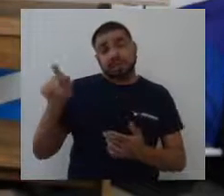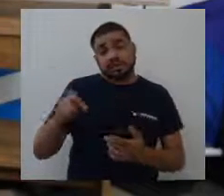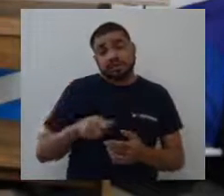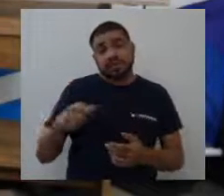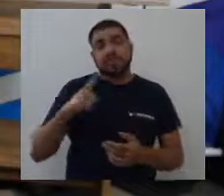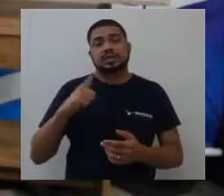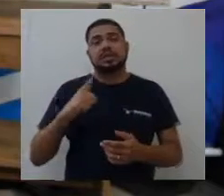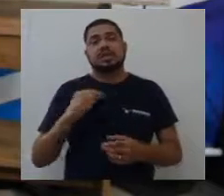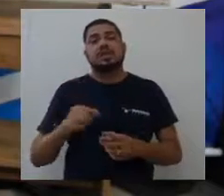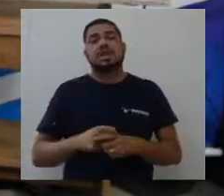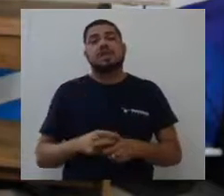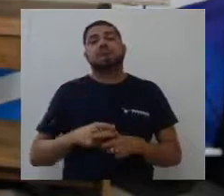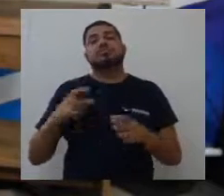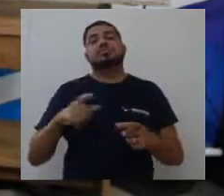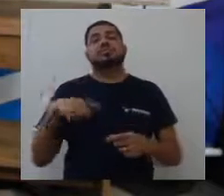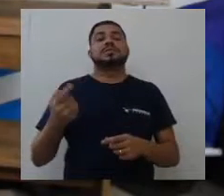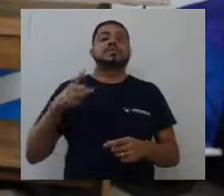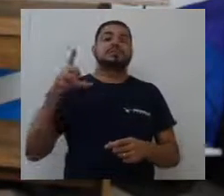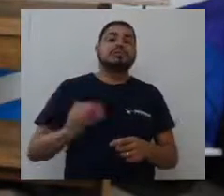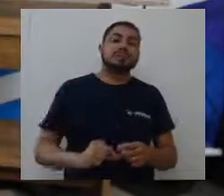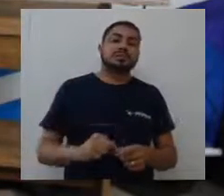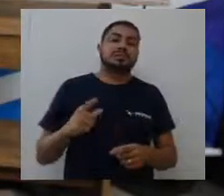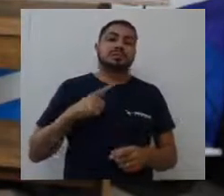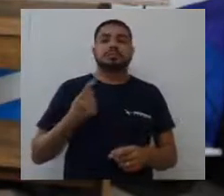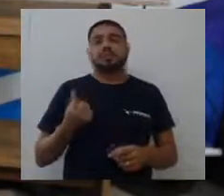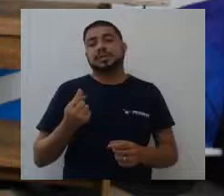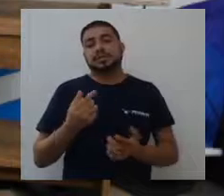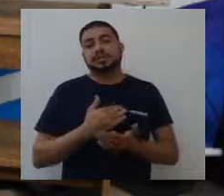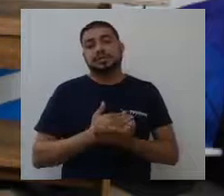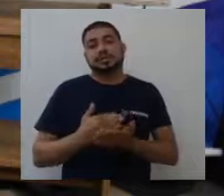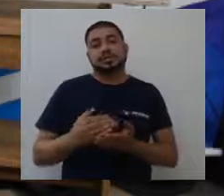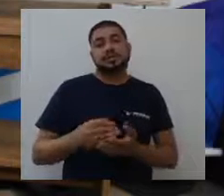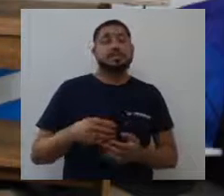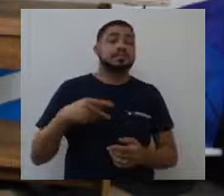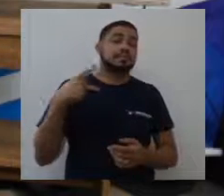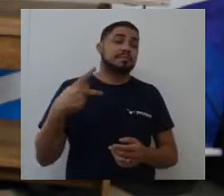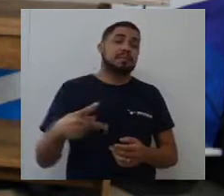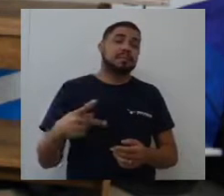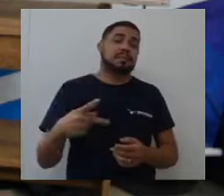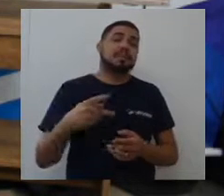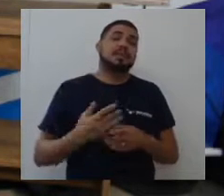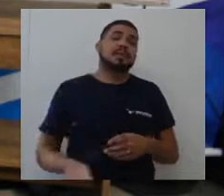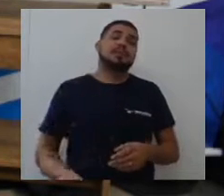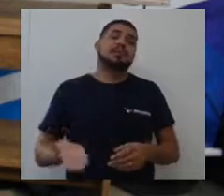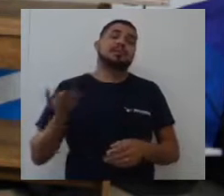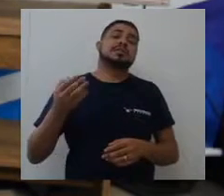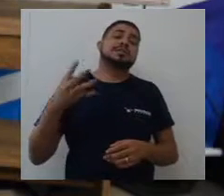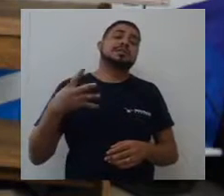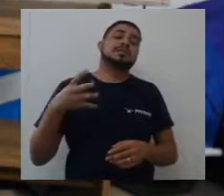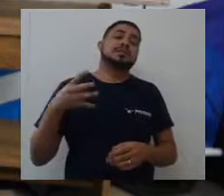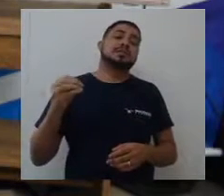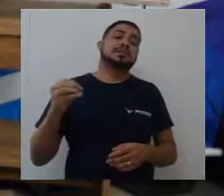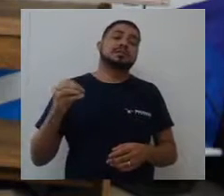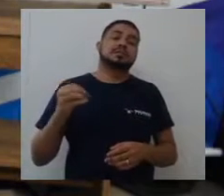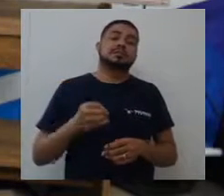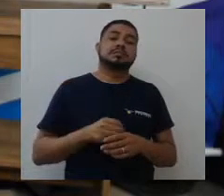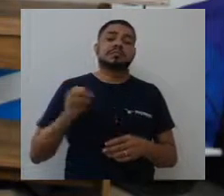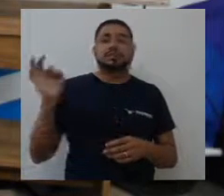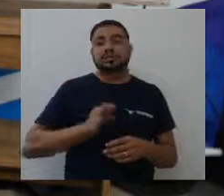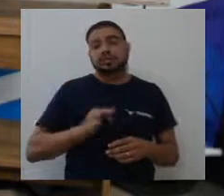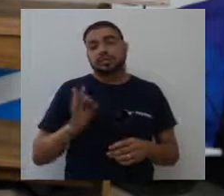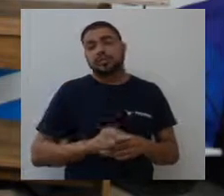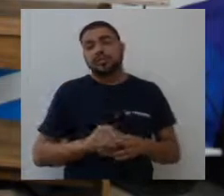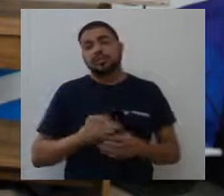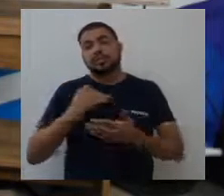depois um desconto sucessivo. E aí eu tenho um preço inicial P, o aumento 40% representado por 1,40